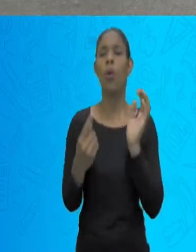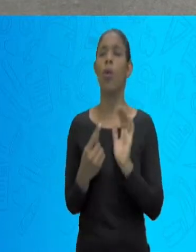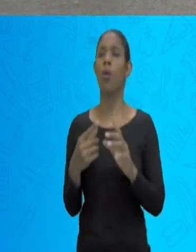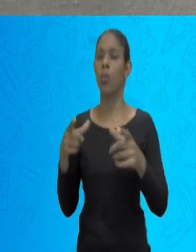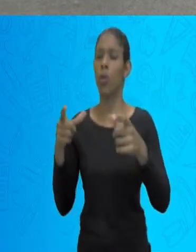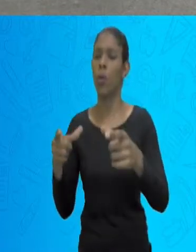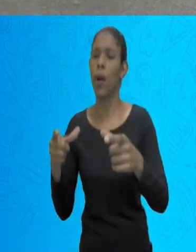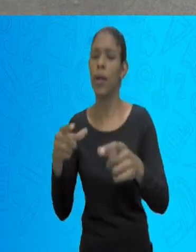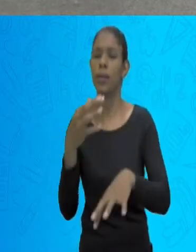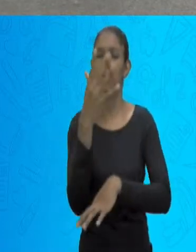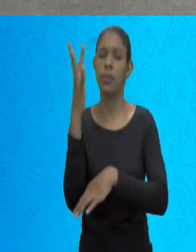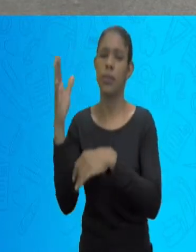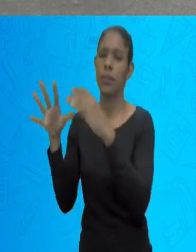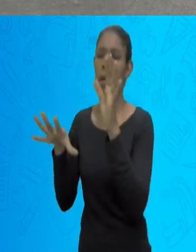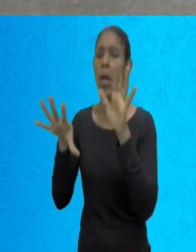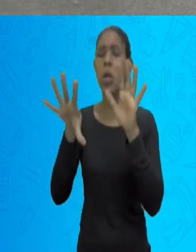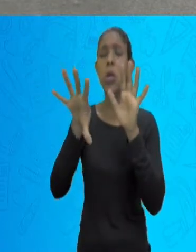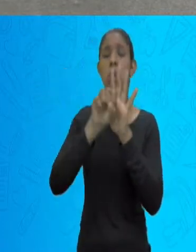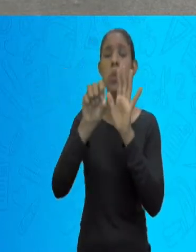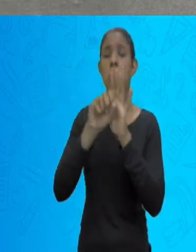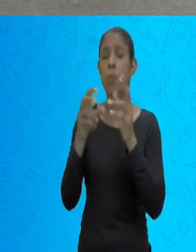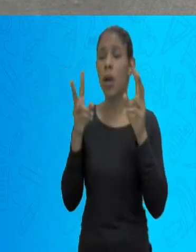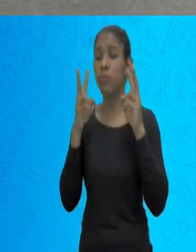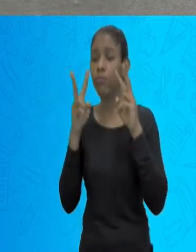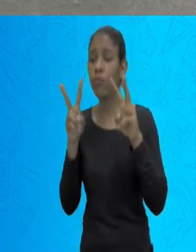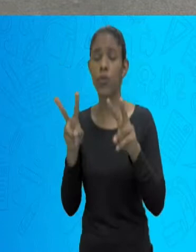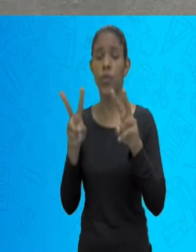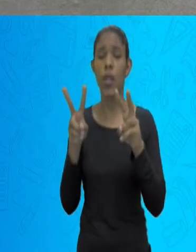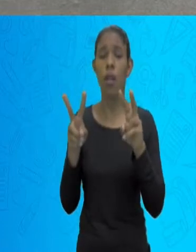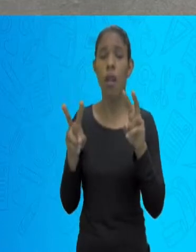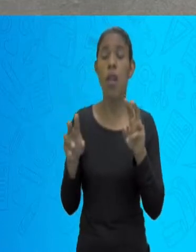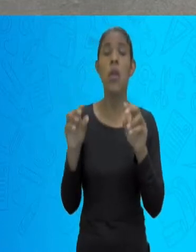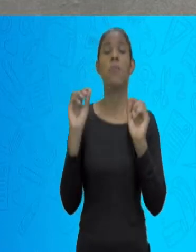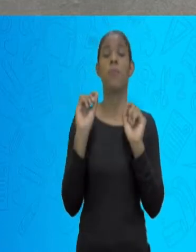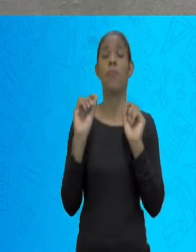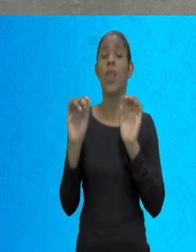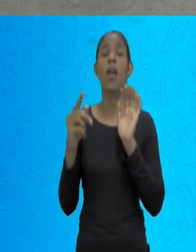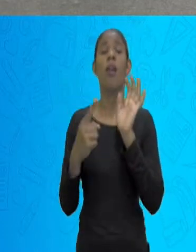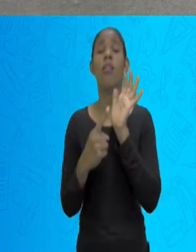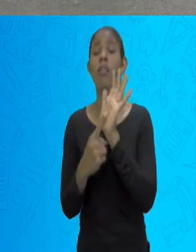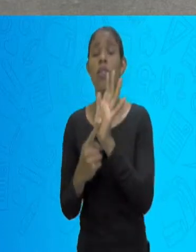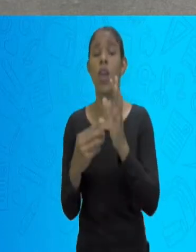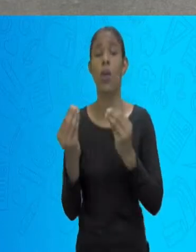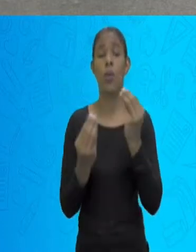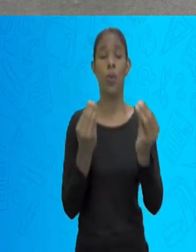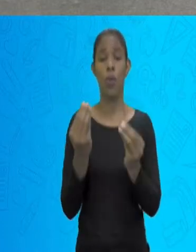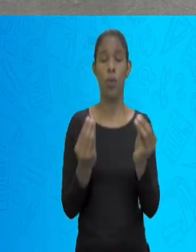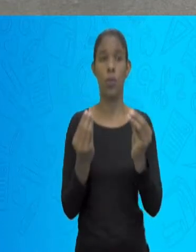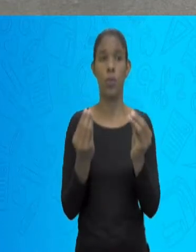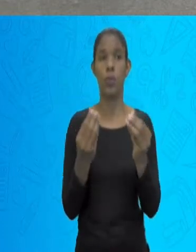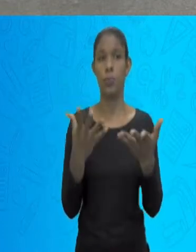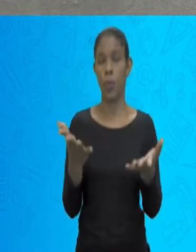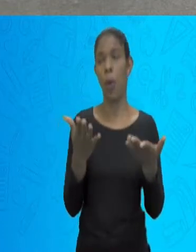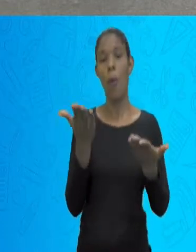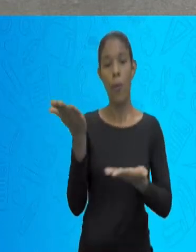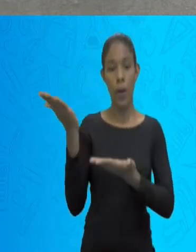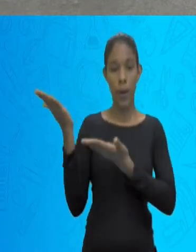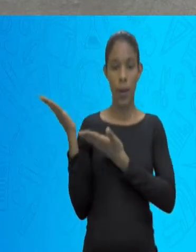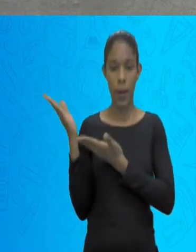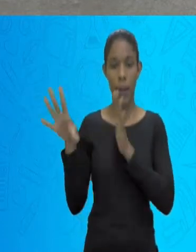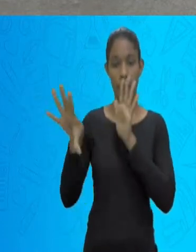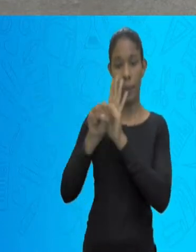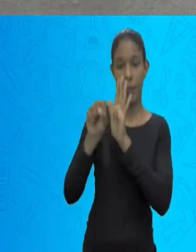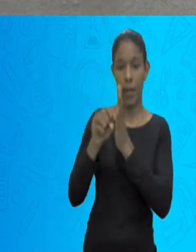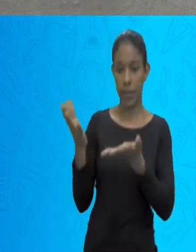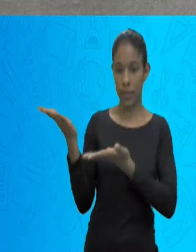aqui a imagem. Quando a gente olha para essa imagem, a gente logo vem à cabeça, para quem conhece, para quem já